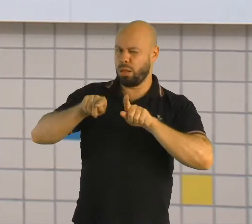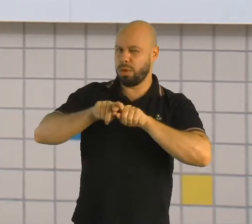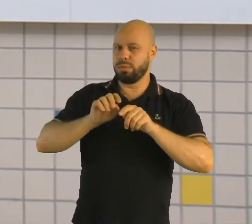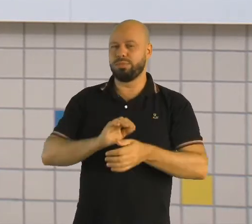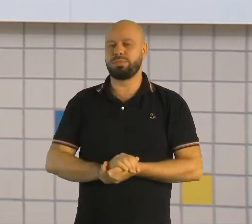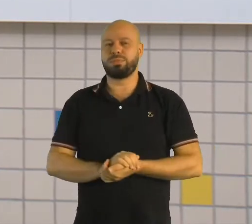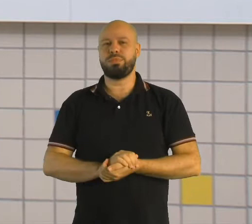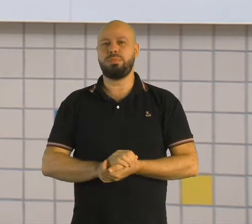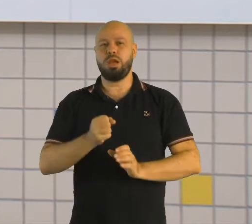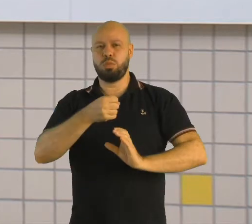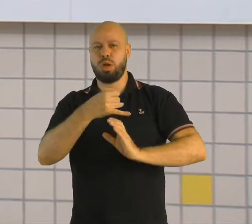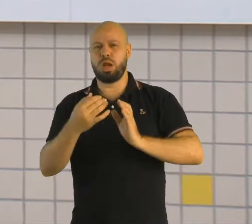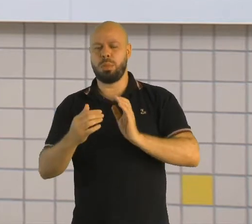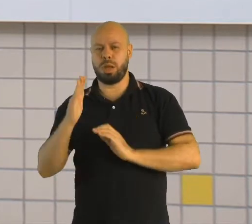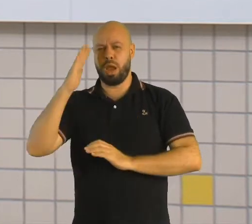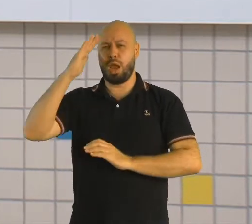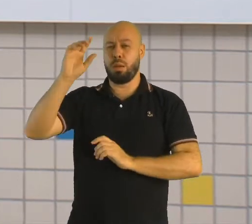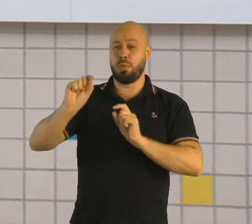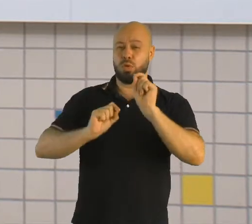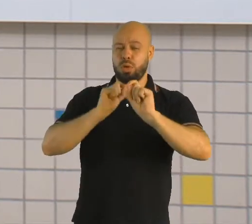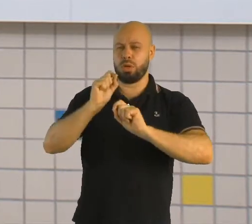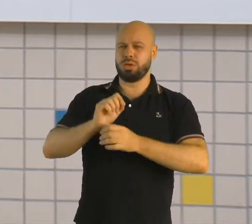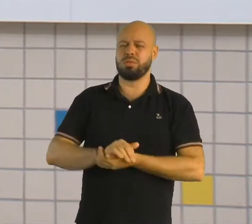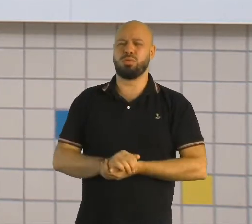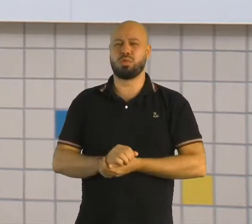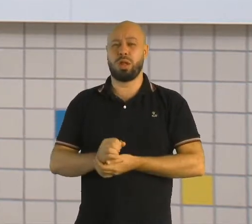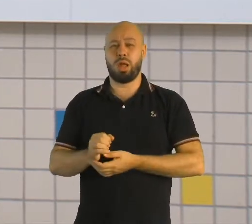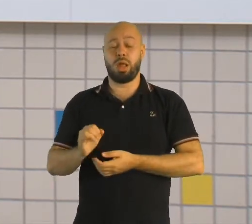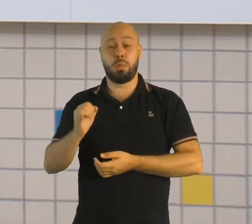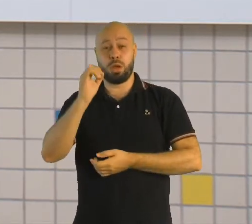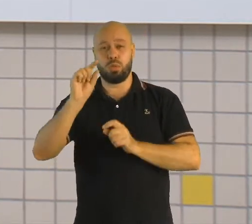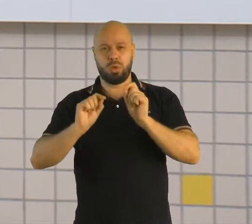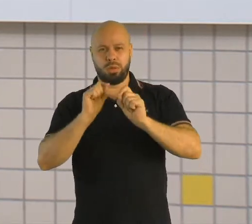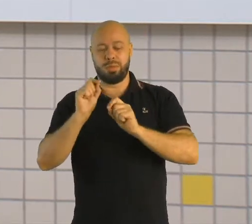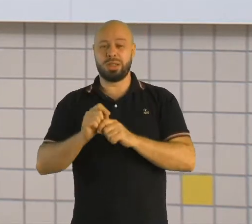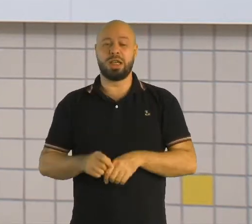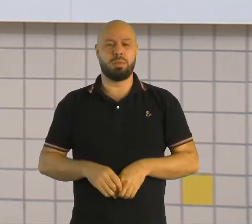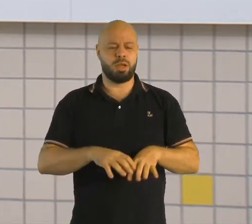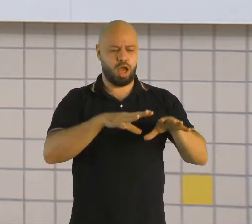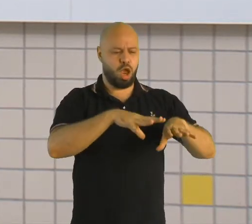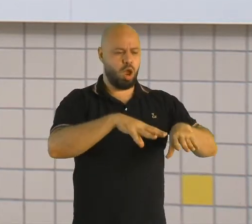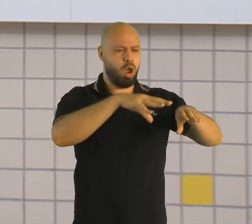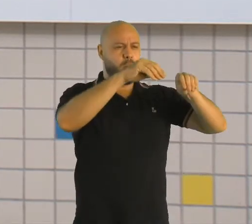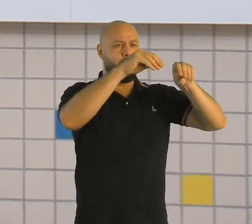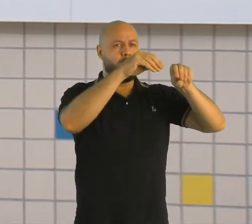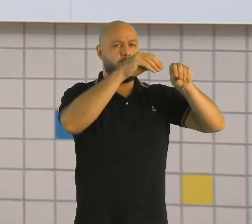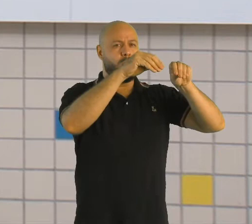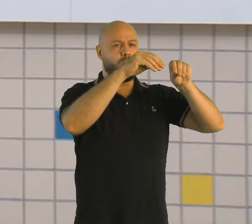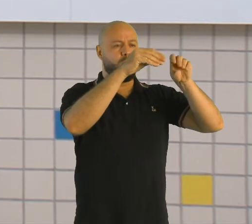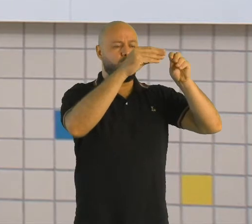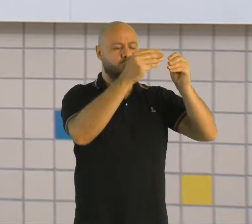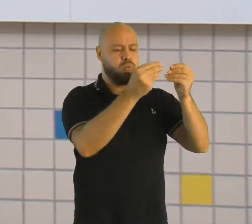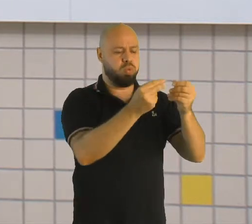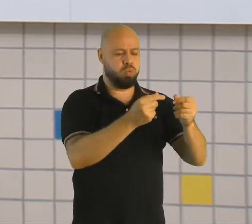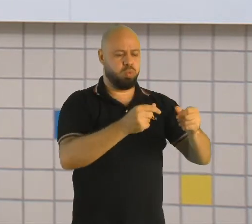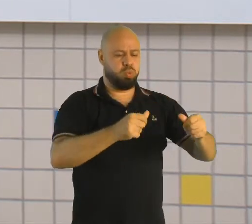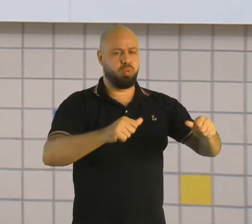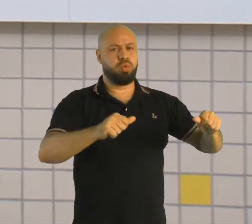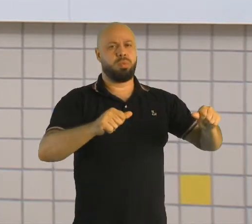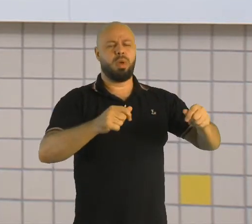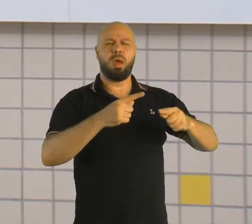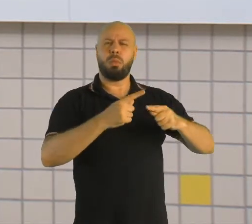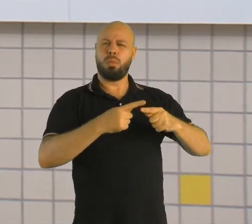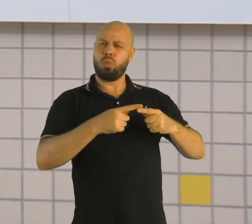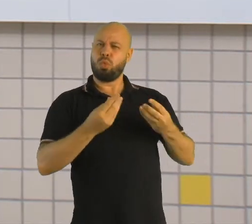fator que fez surgir o renascimento cultural, foi a crise do feudalismo. Tá? Quando a sociedade feudal ela